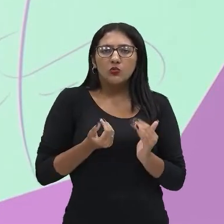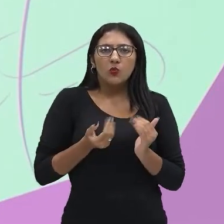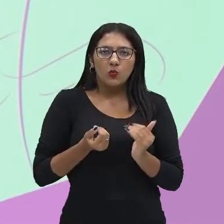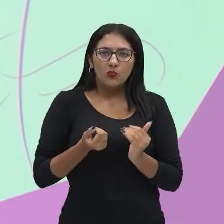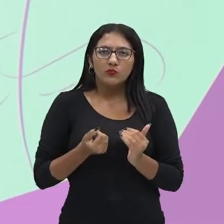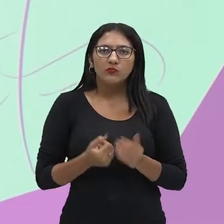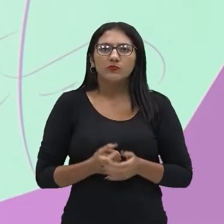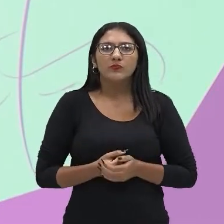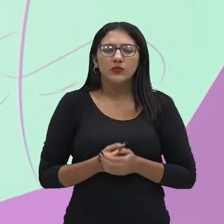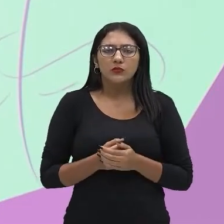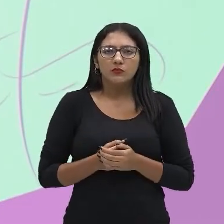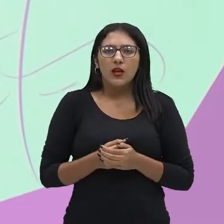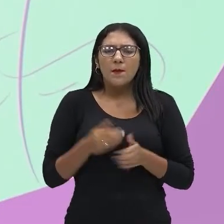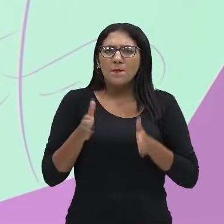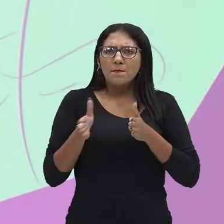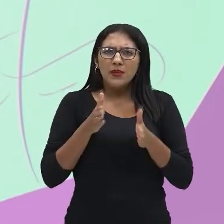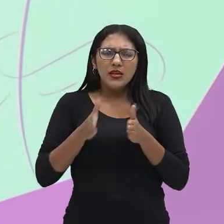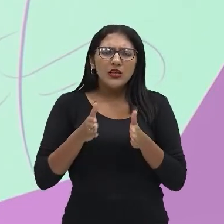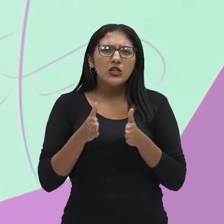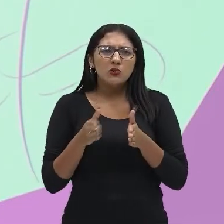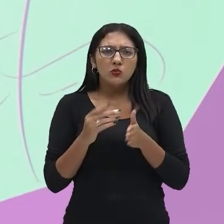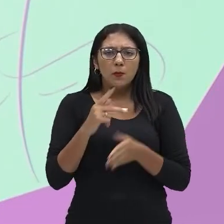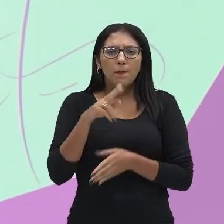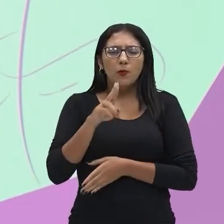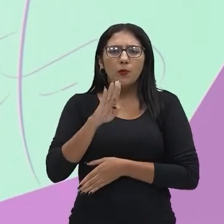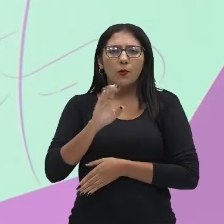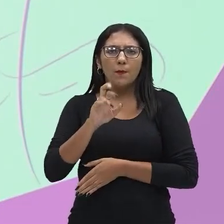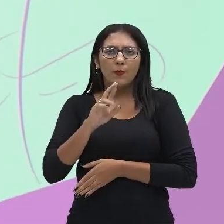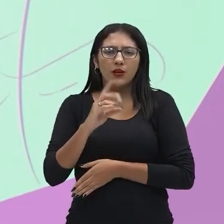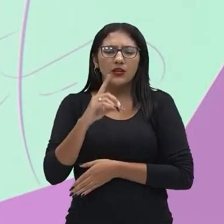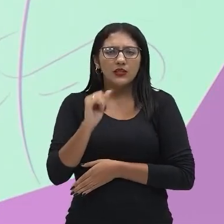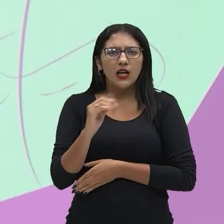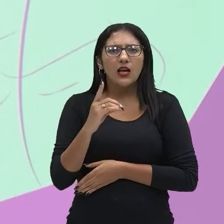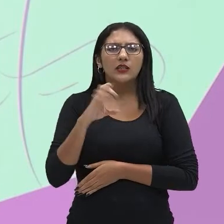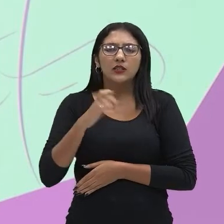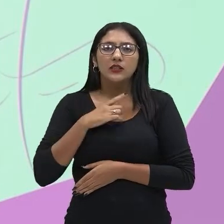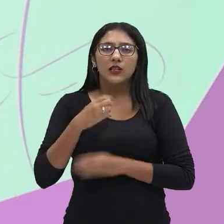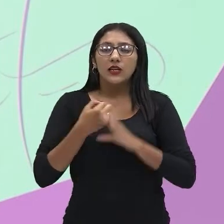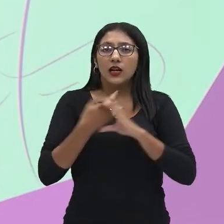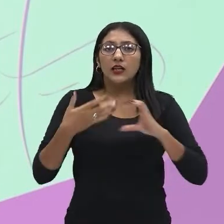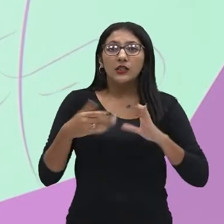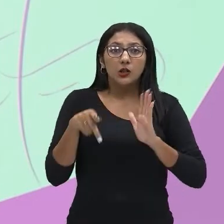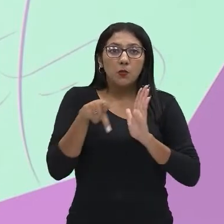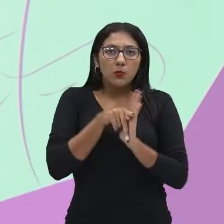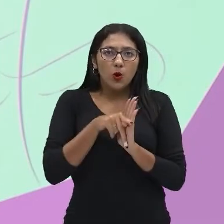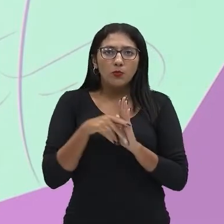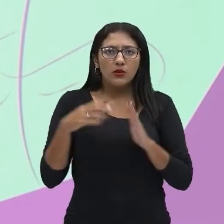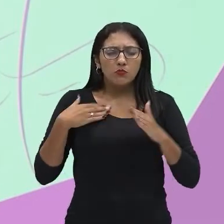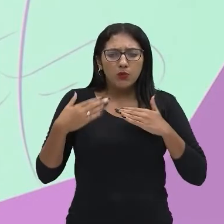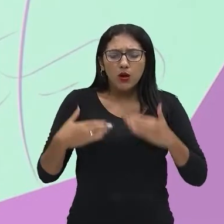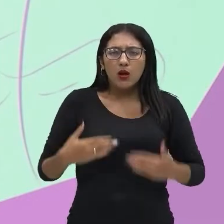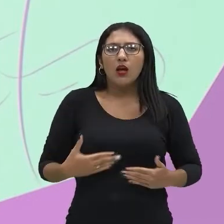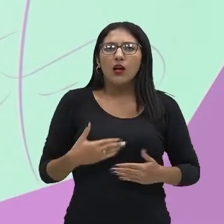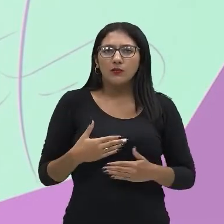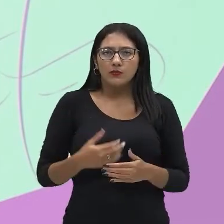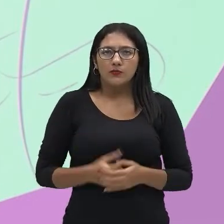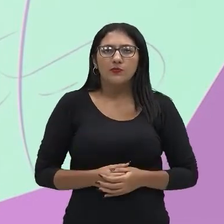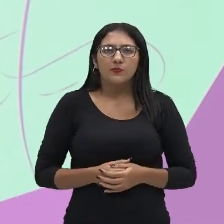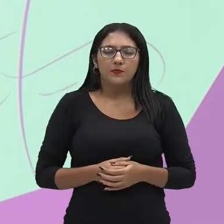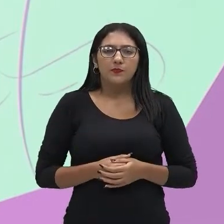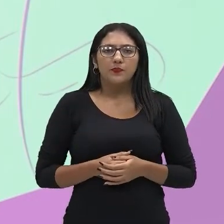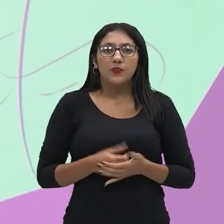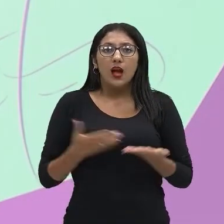Já a puberdade é o desenvolvimento das características que nós estamos falando. Vamos fazer